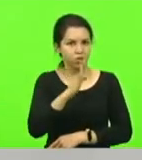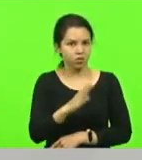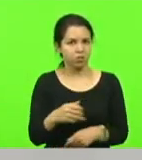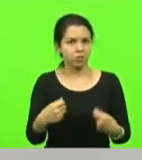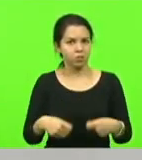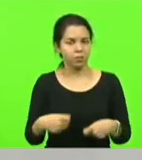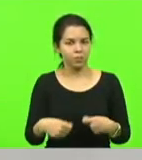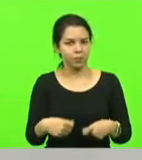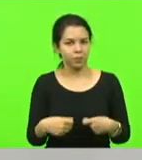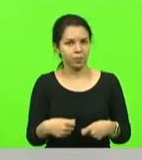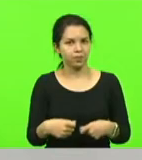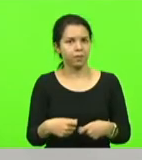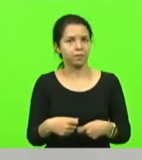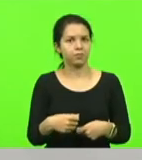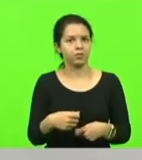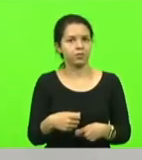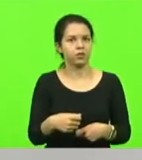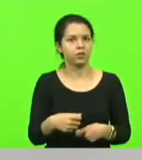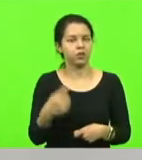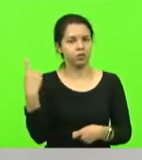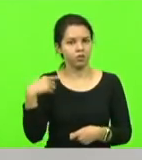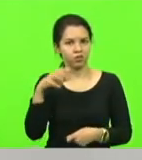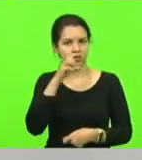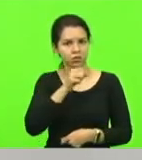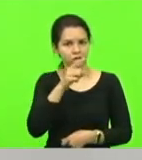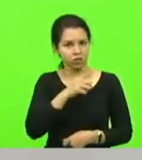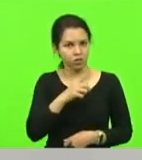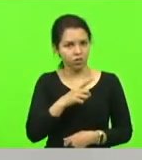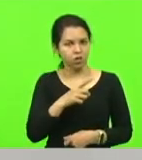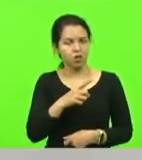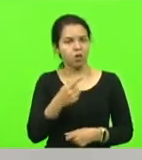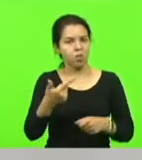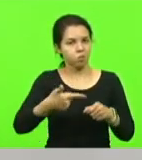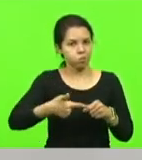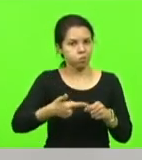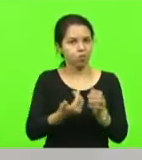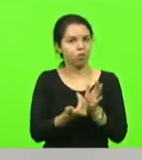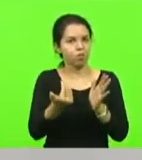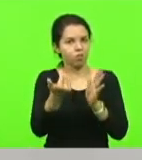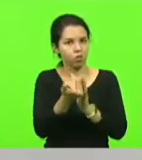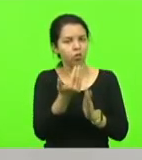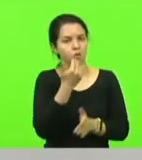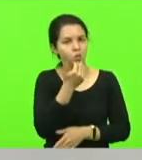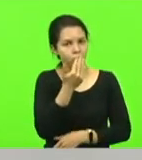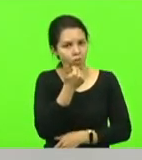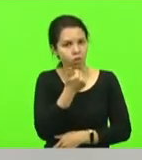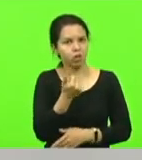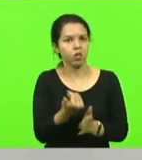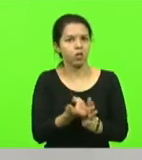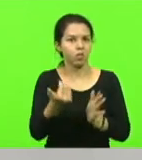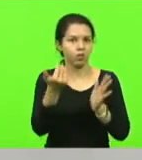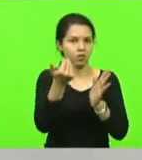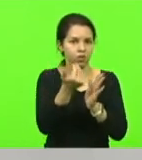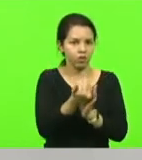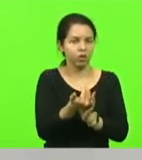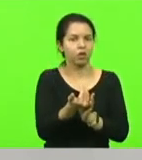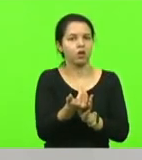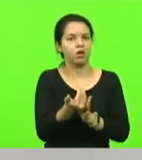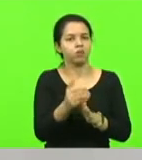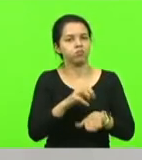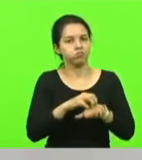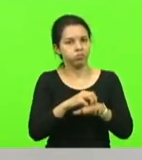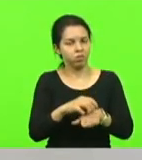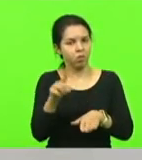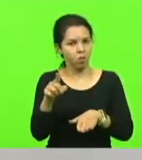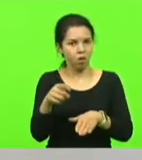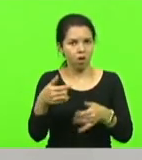o combustível de novo, Zé Trovão. Vai aumentar a alimentação de novo, vai aumentar o frete. Venha para cá, rapaz, você que não é caminhoneiro, não